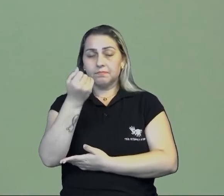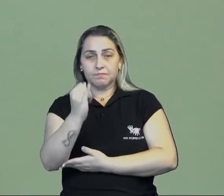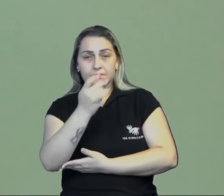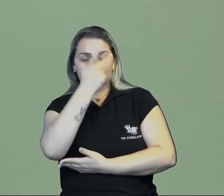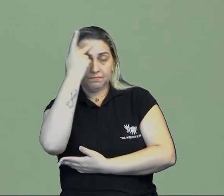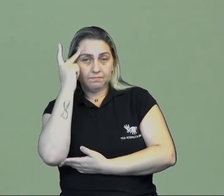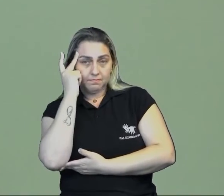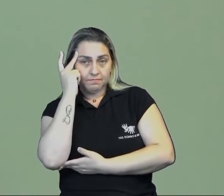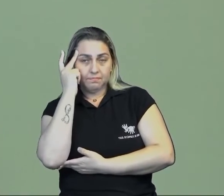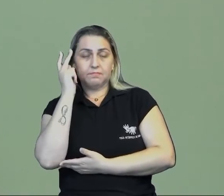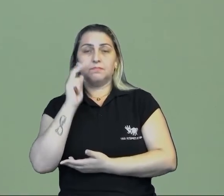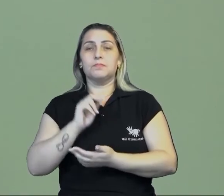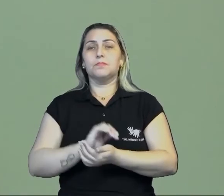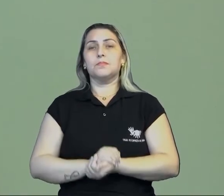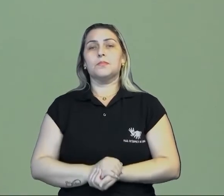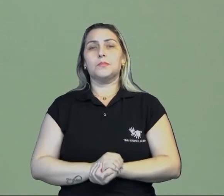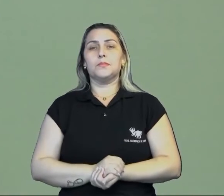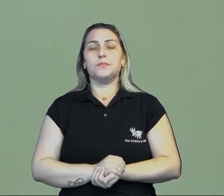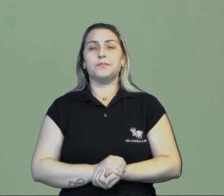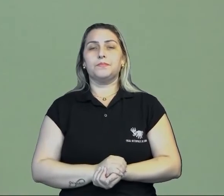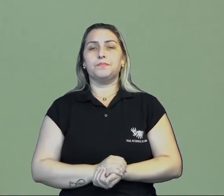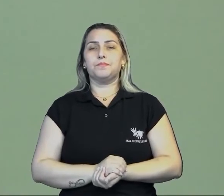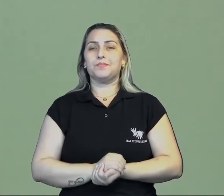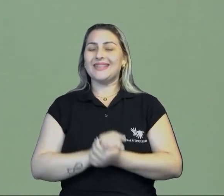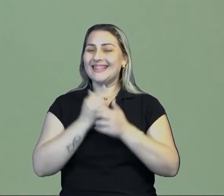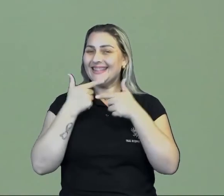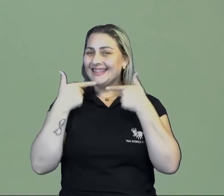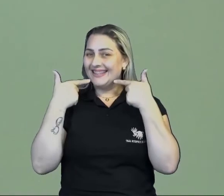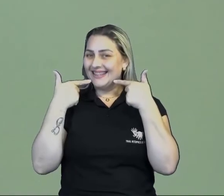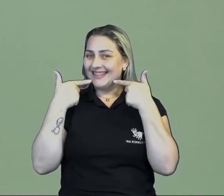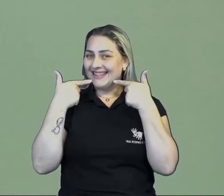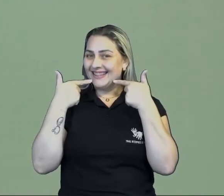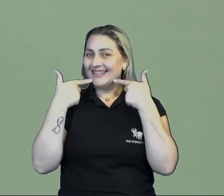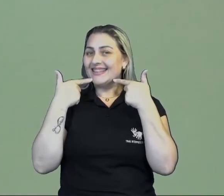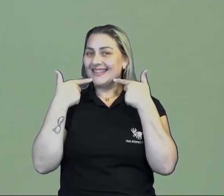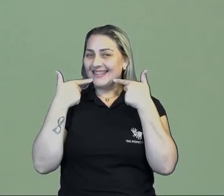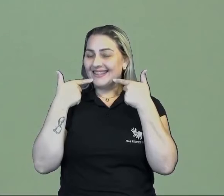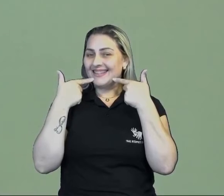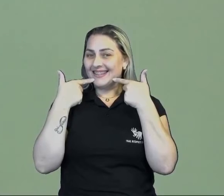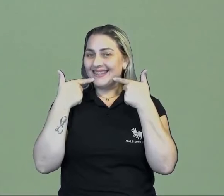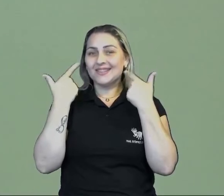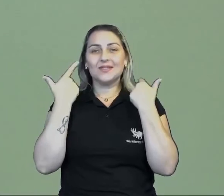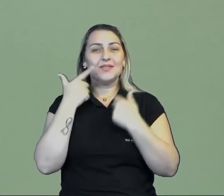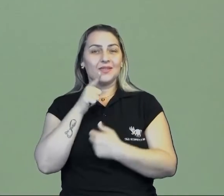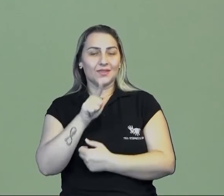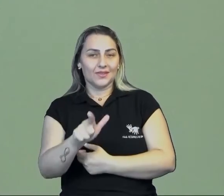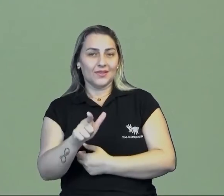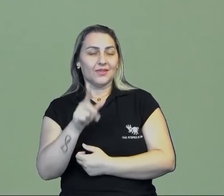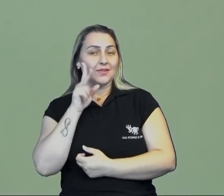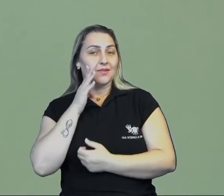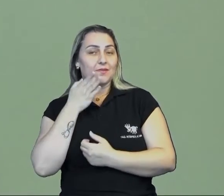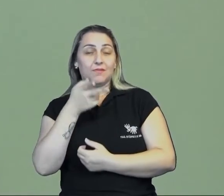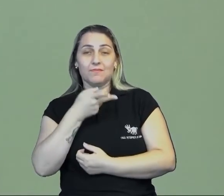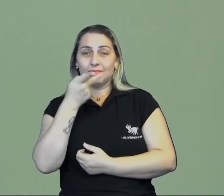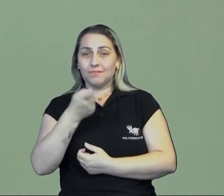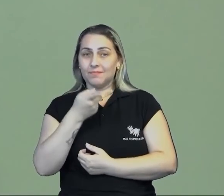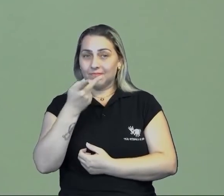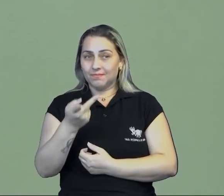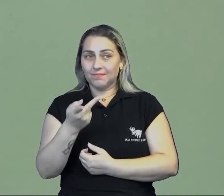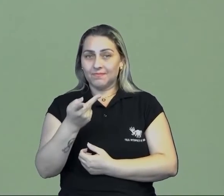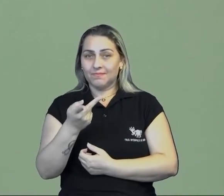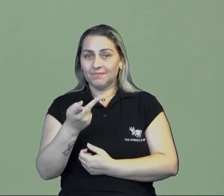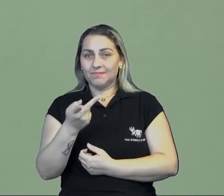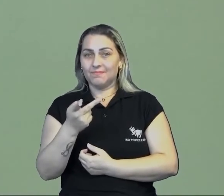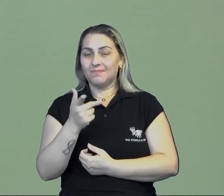você é uma pessoa que é muito sorridente, que você consegue chegar, falar,